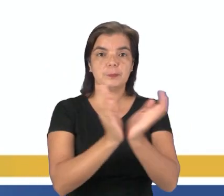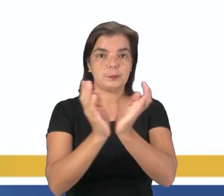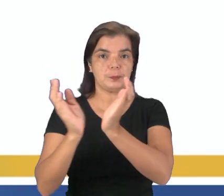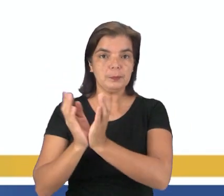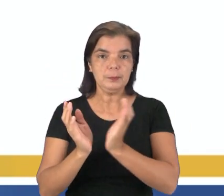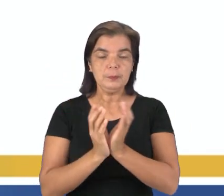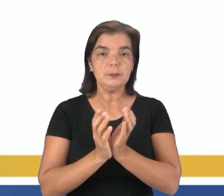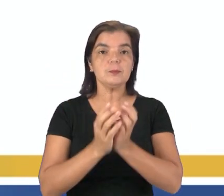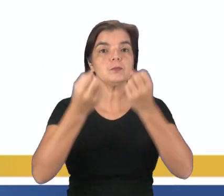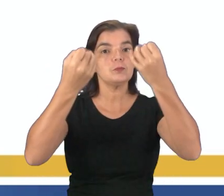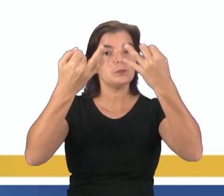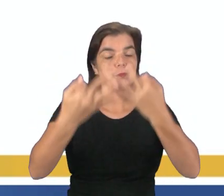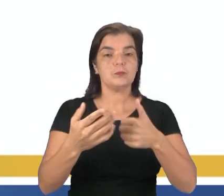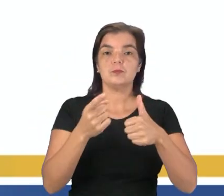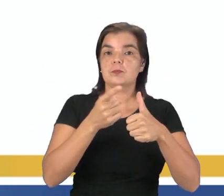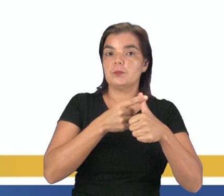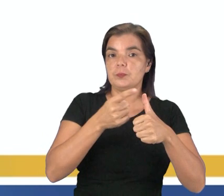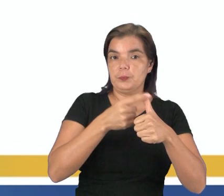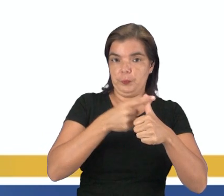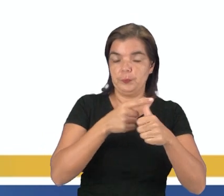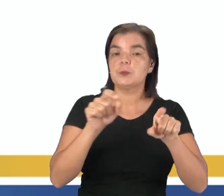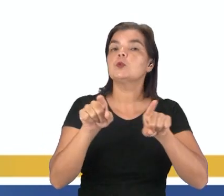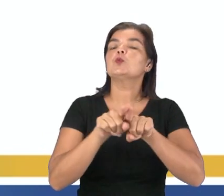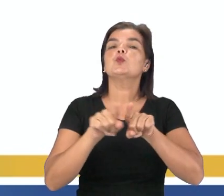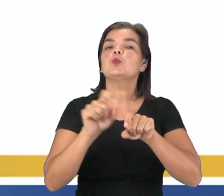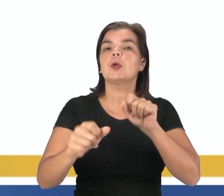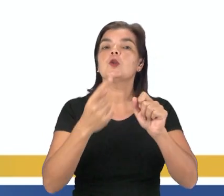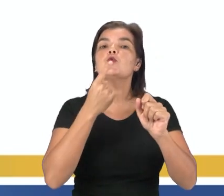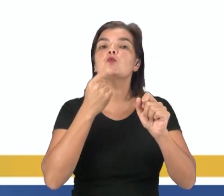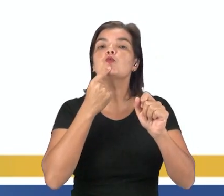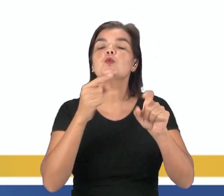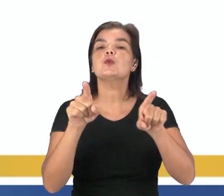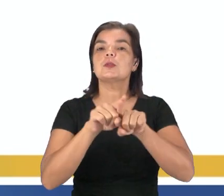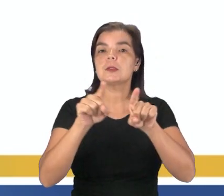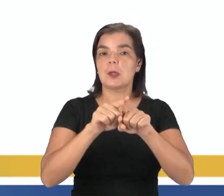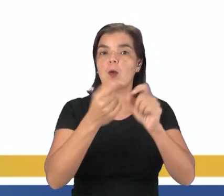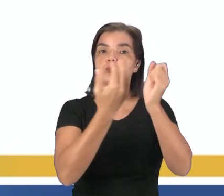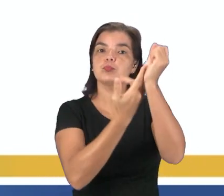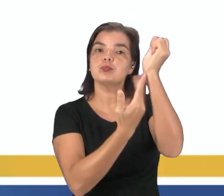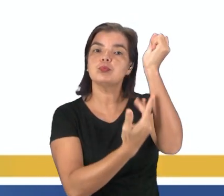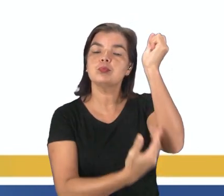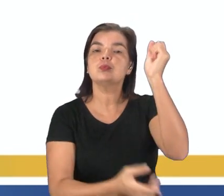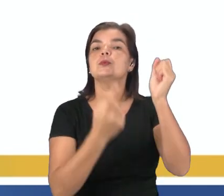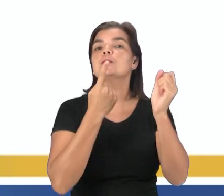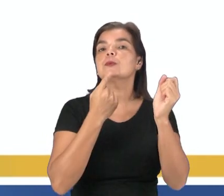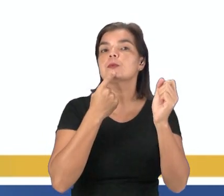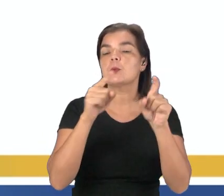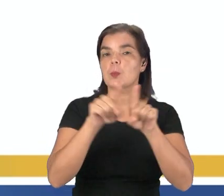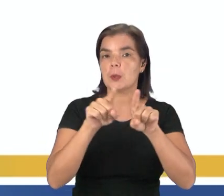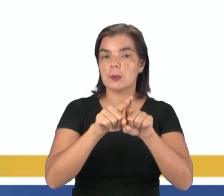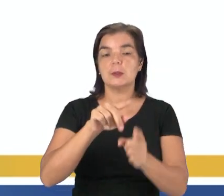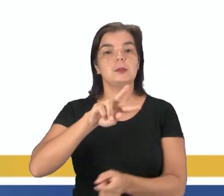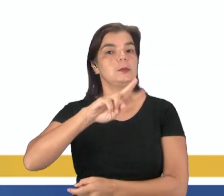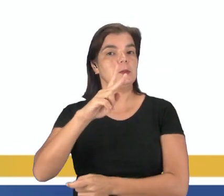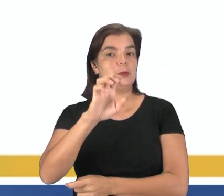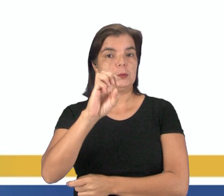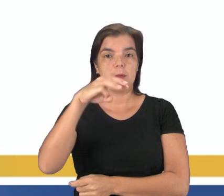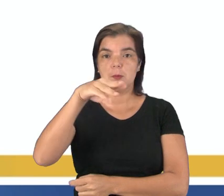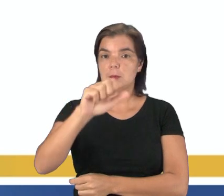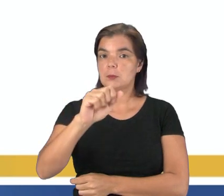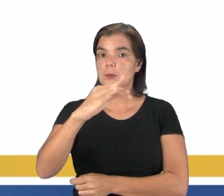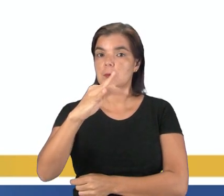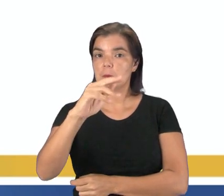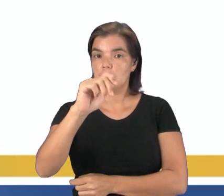componentes. Quando a gente fala primeiramente dos glóbulos vermelhos, nós estamos falando das nossas hemácias, tá? Elas vão ter